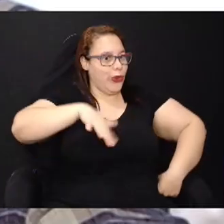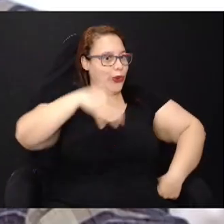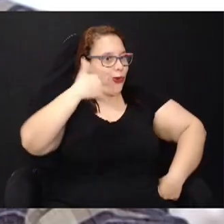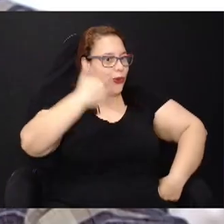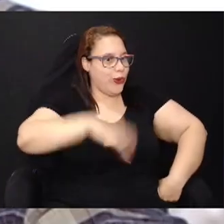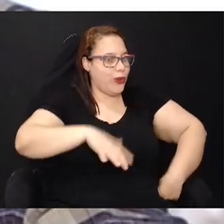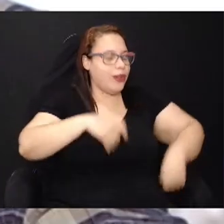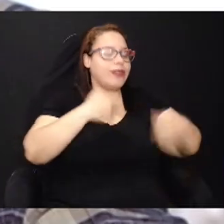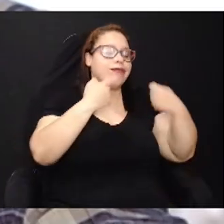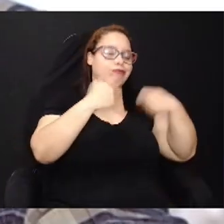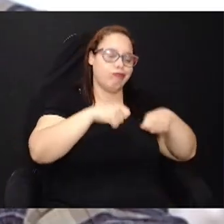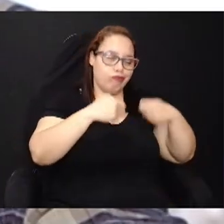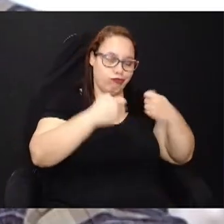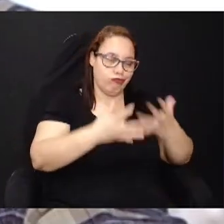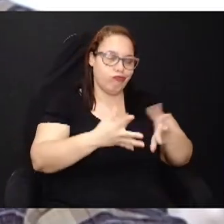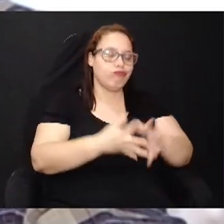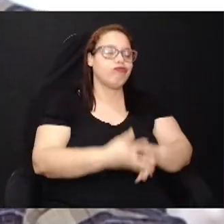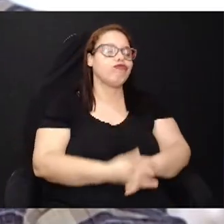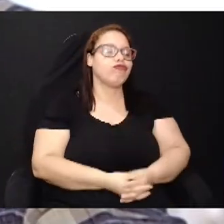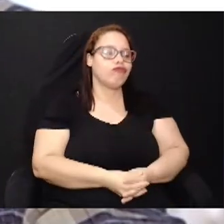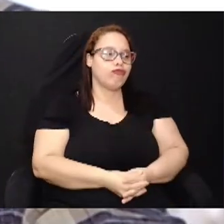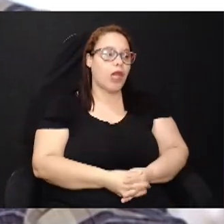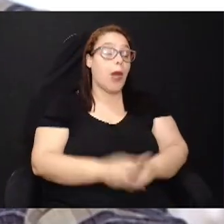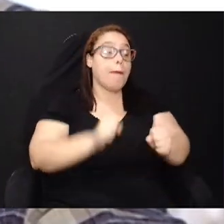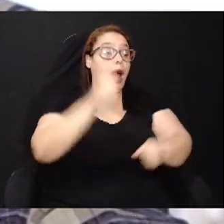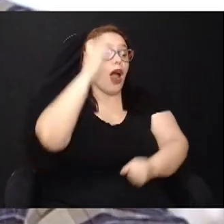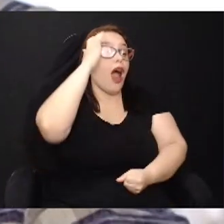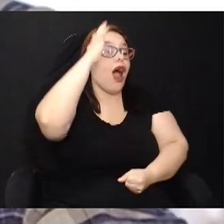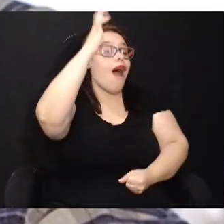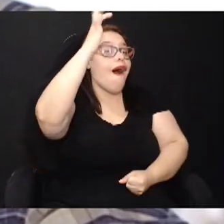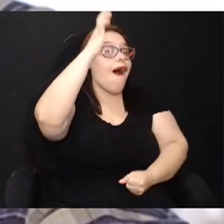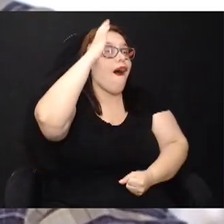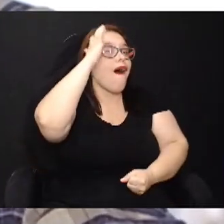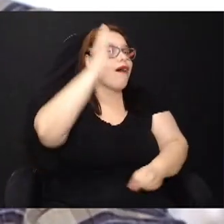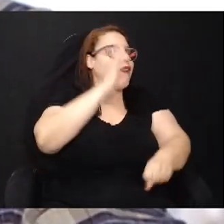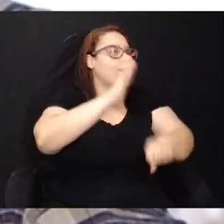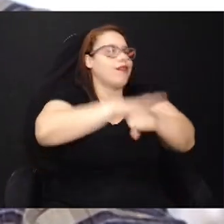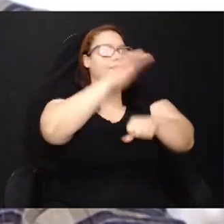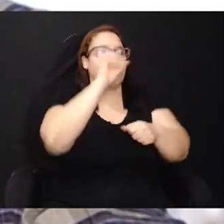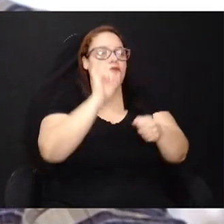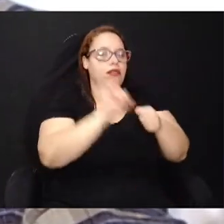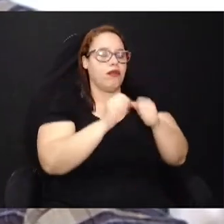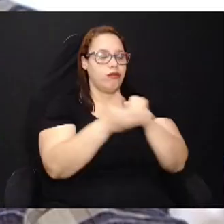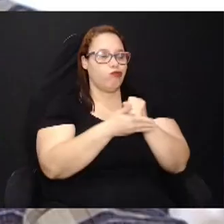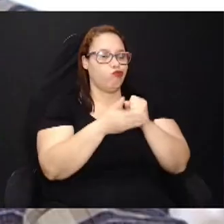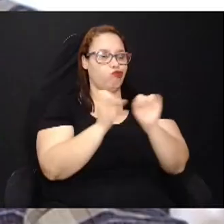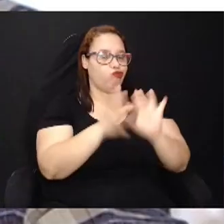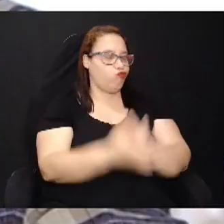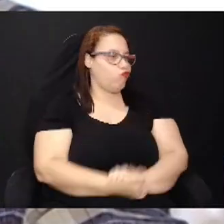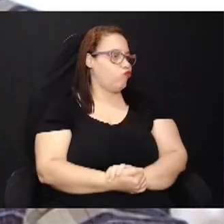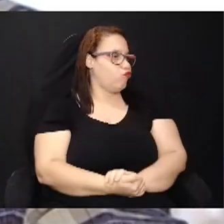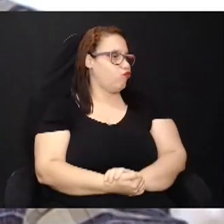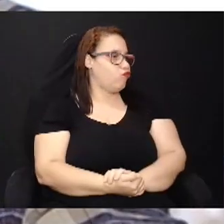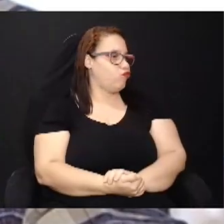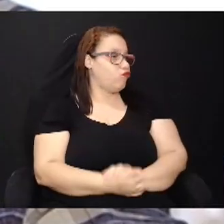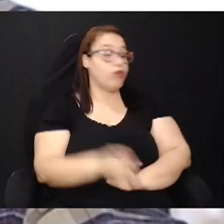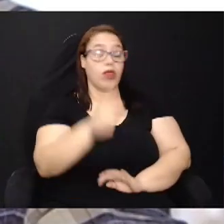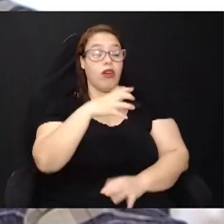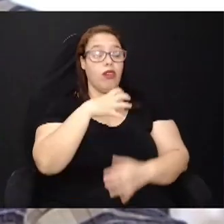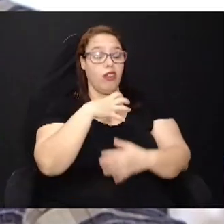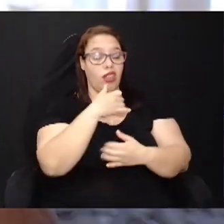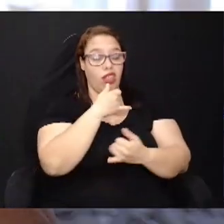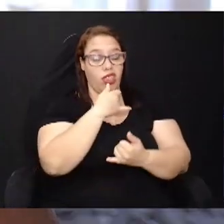fazer com que as pessoas possam sonhar mais e não simplesmente fazer o básico, porque isso dá uma insatisfação a longo